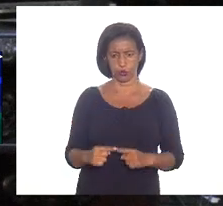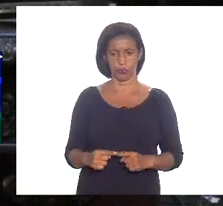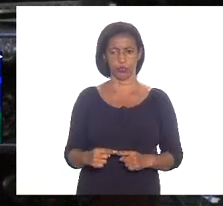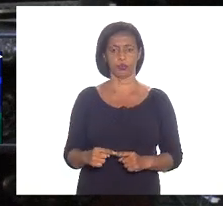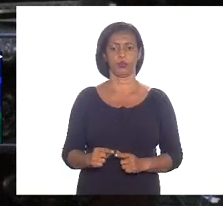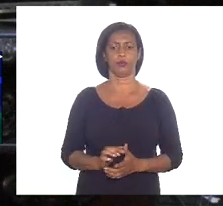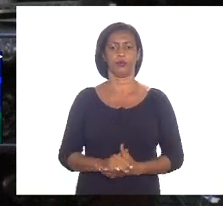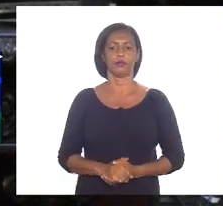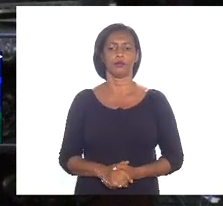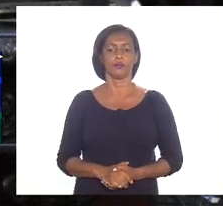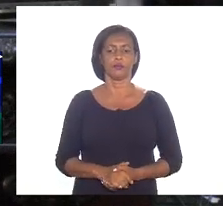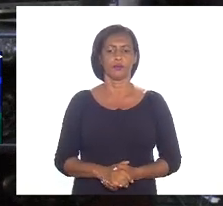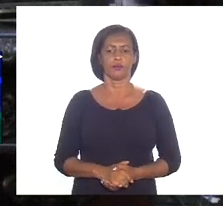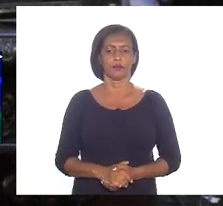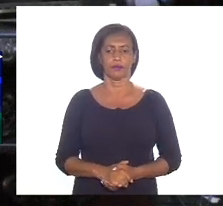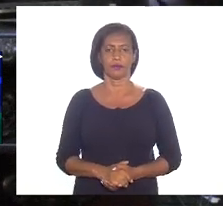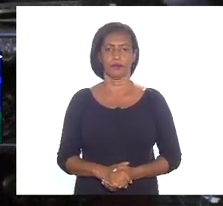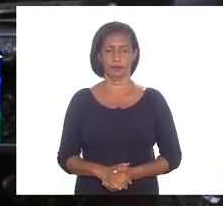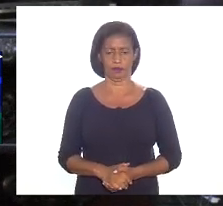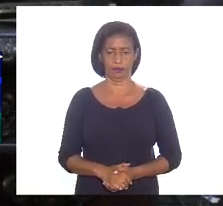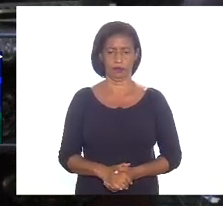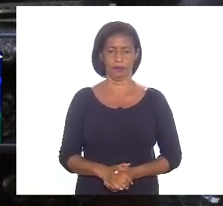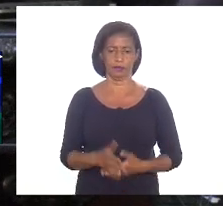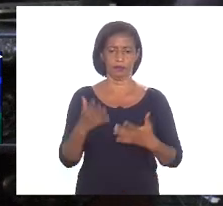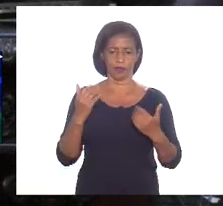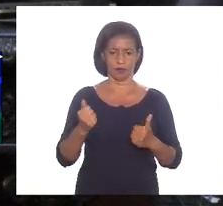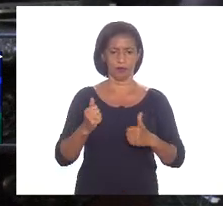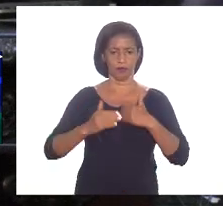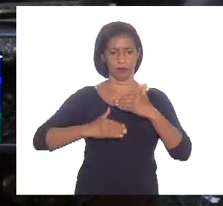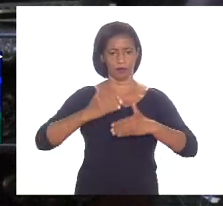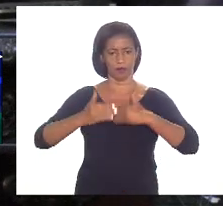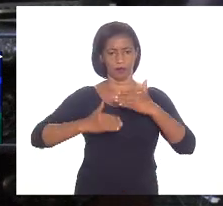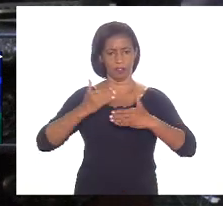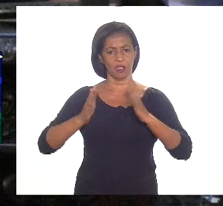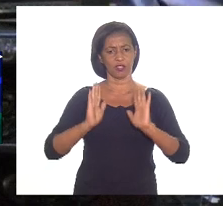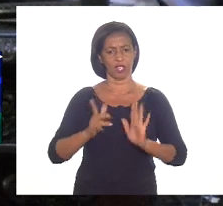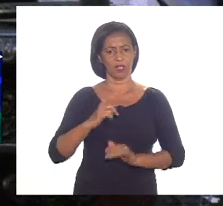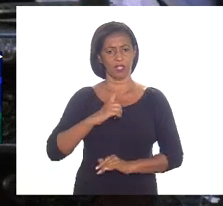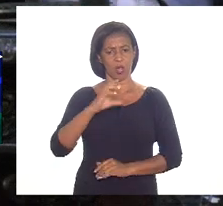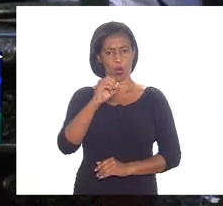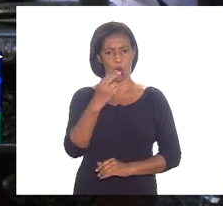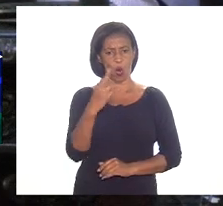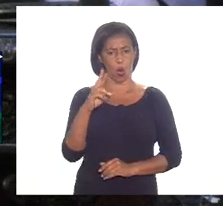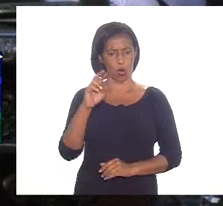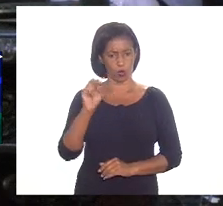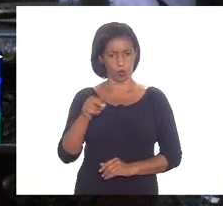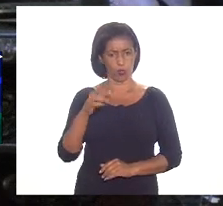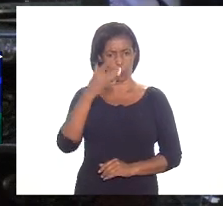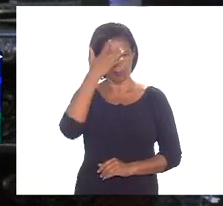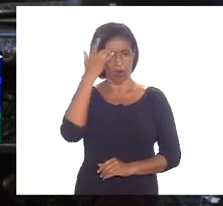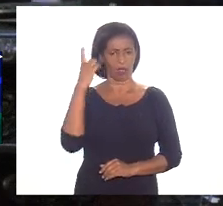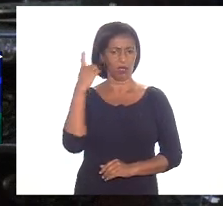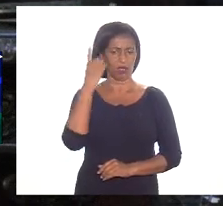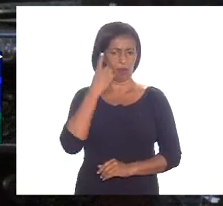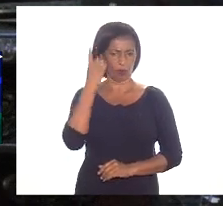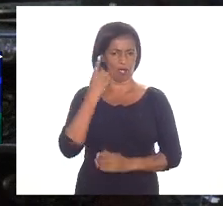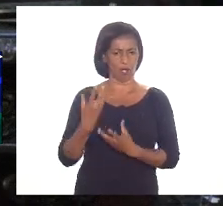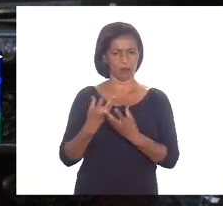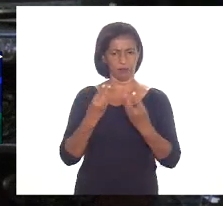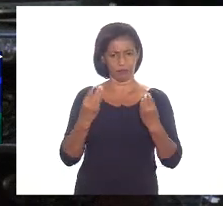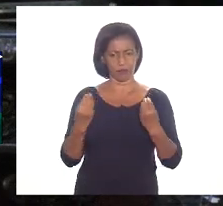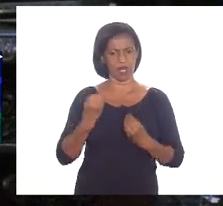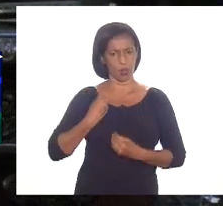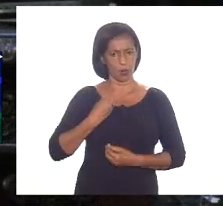E aí e vamos vamos avançar porque nós temos decola o suficiente tia é e nós sabemos